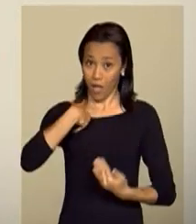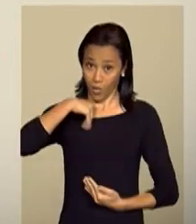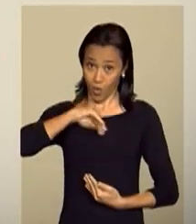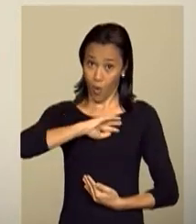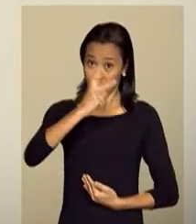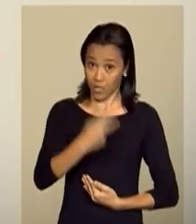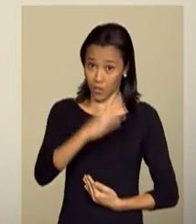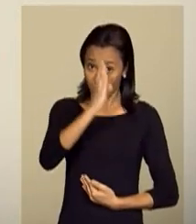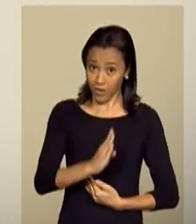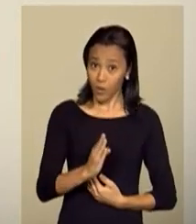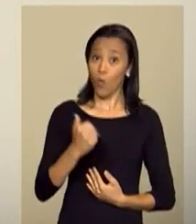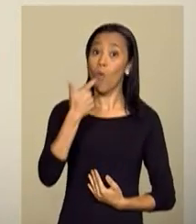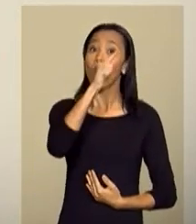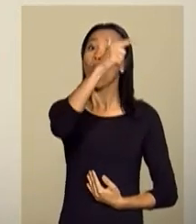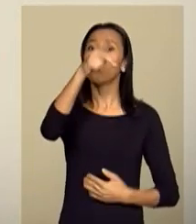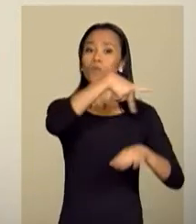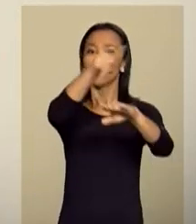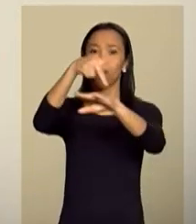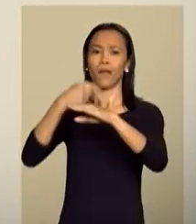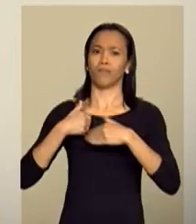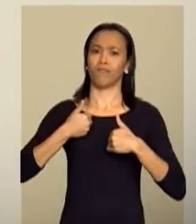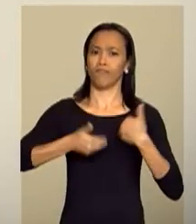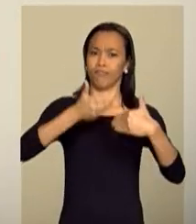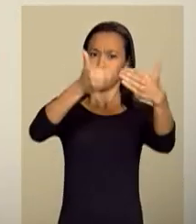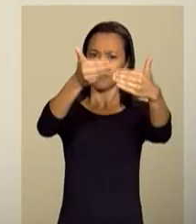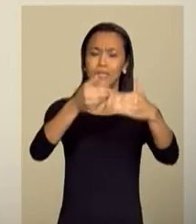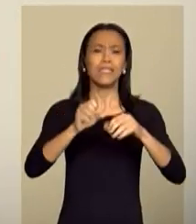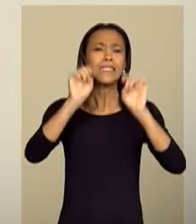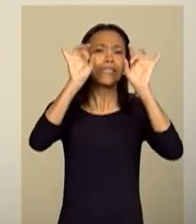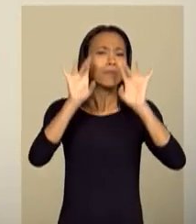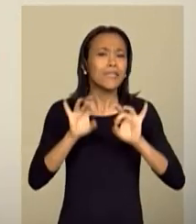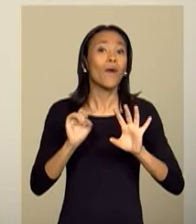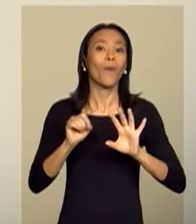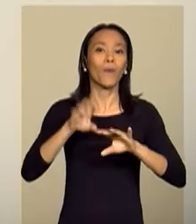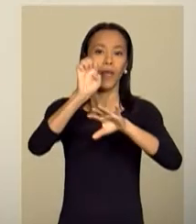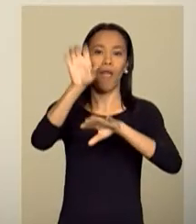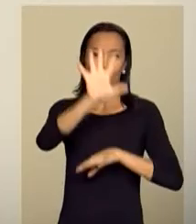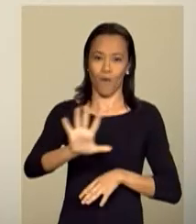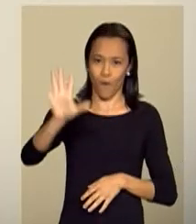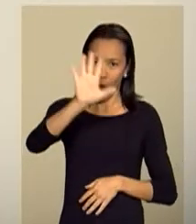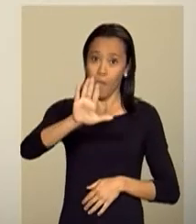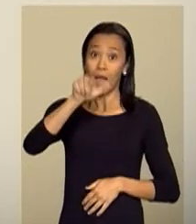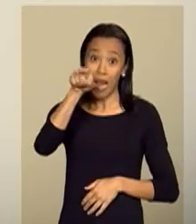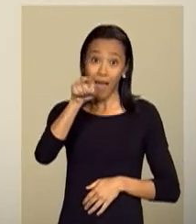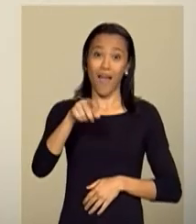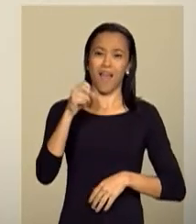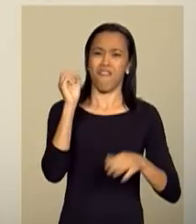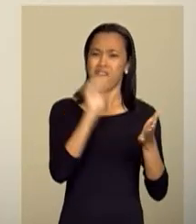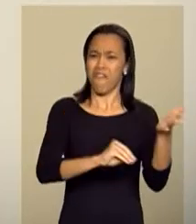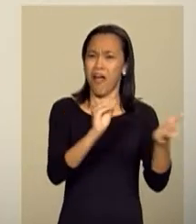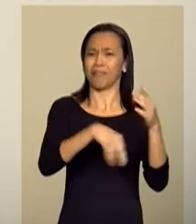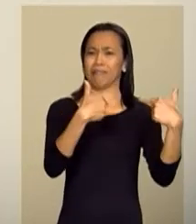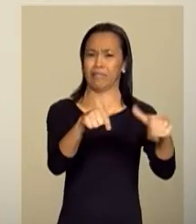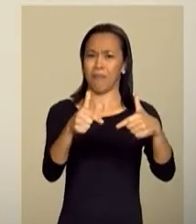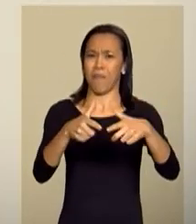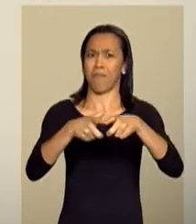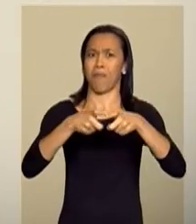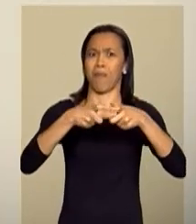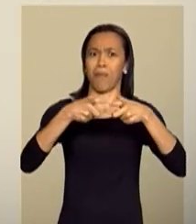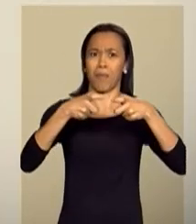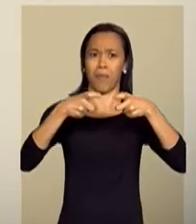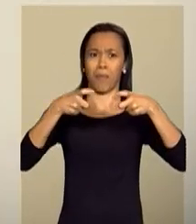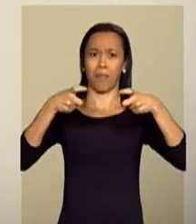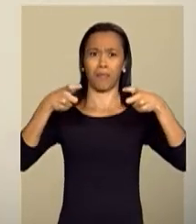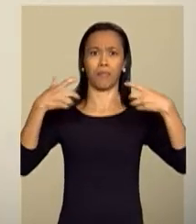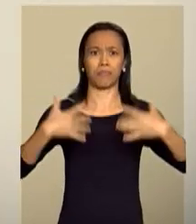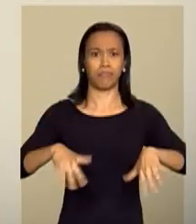situação com a dos países desenvolvidos em especial os países da Europa onde o desemprego Luciano tem crescido